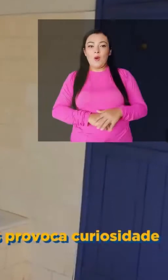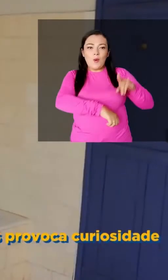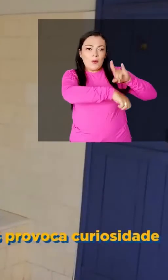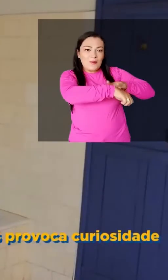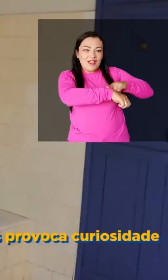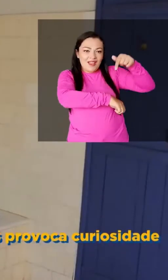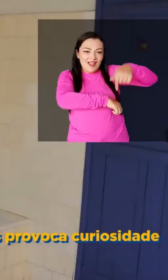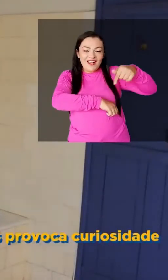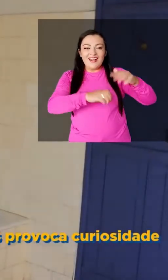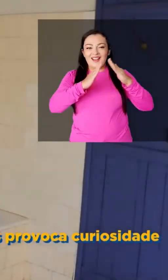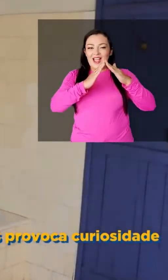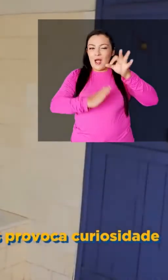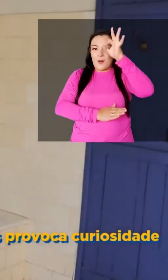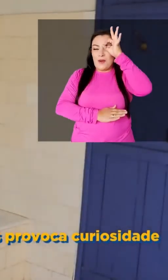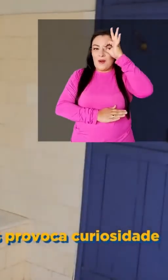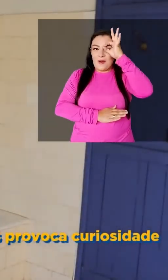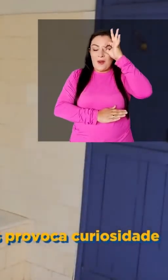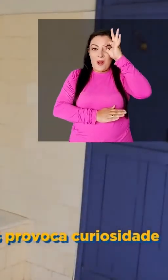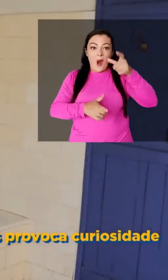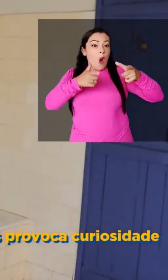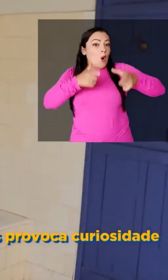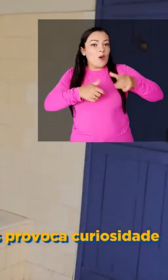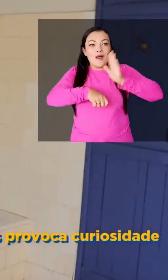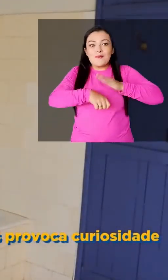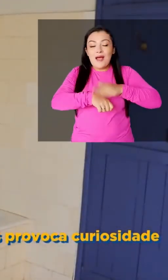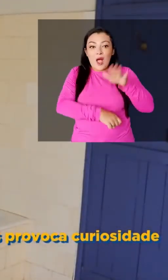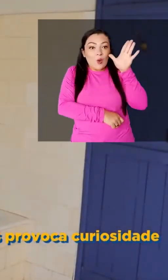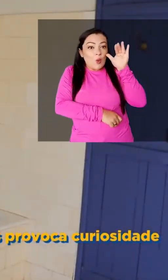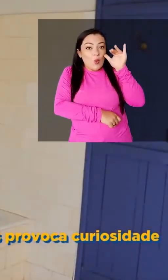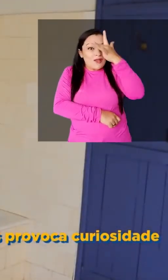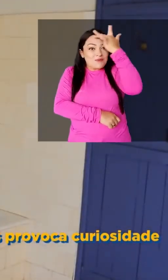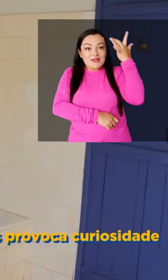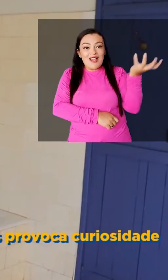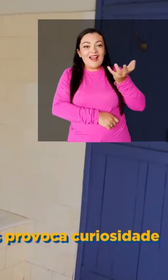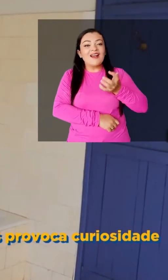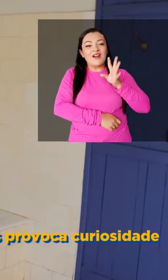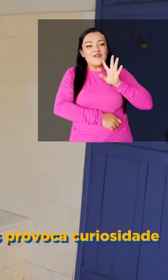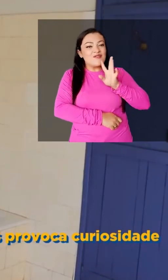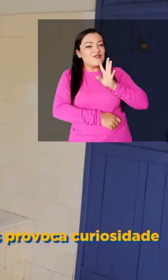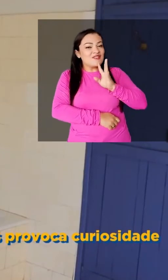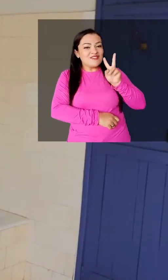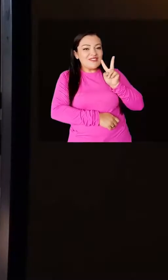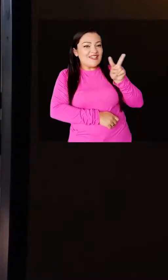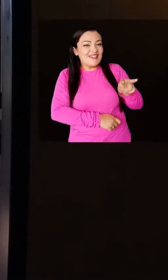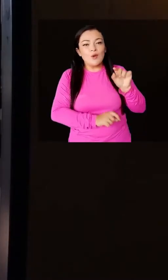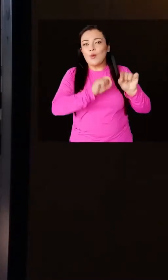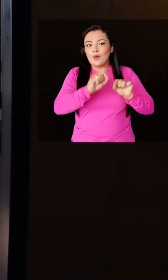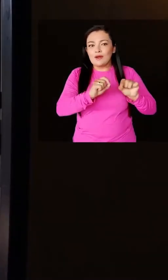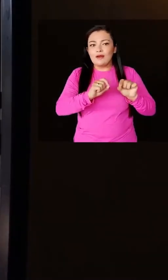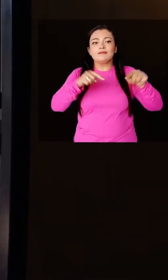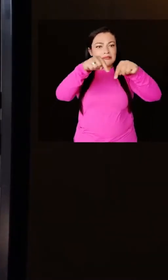O banheiro da Casa de Portinari é um dos cômodos que mais provoca curiosidade dos visitantes do museu.